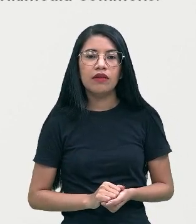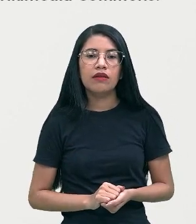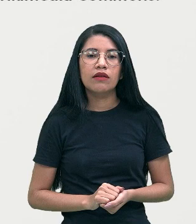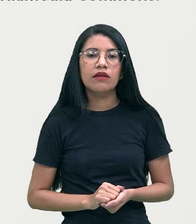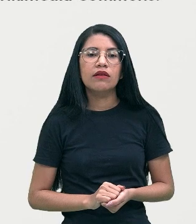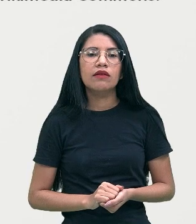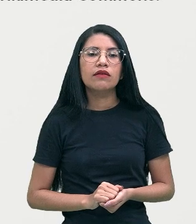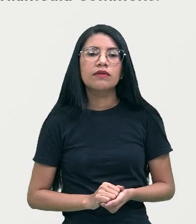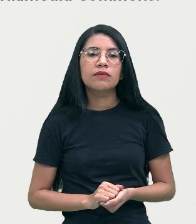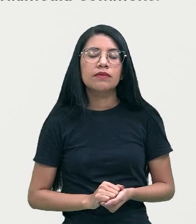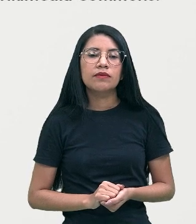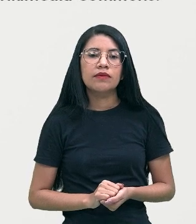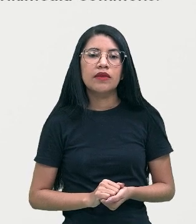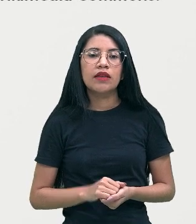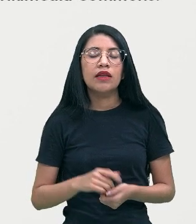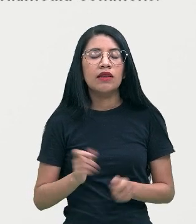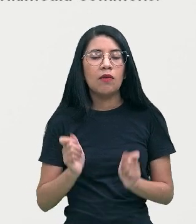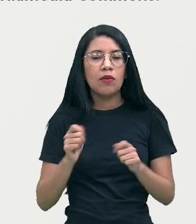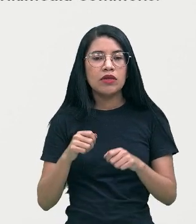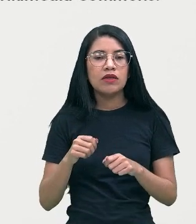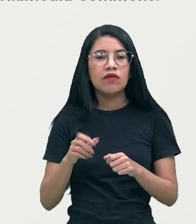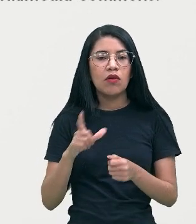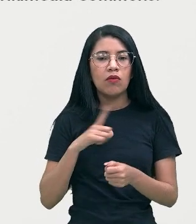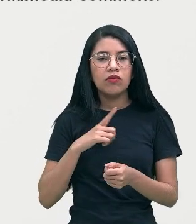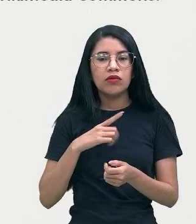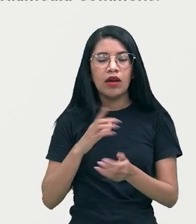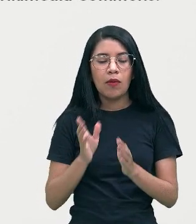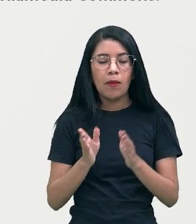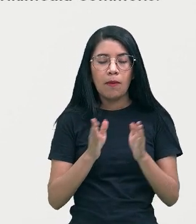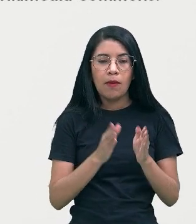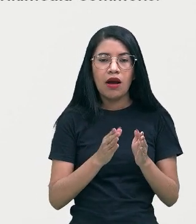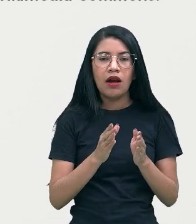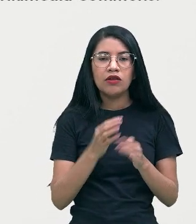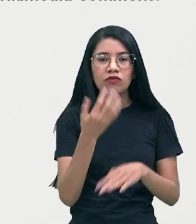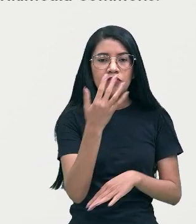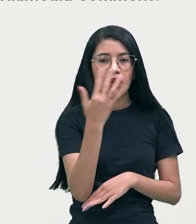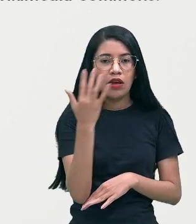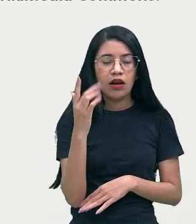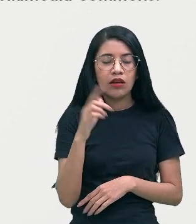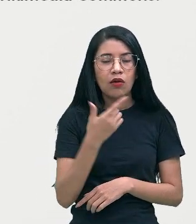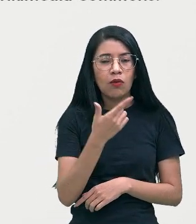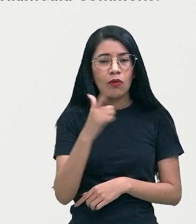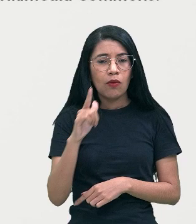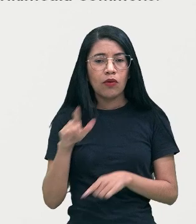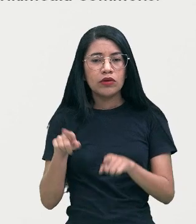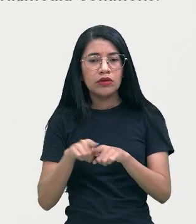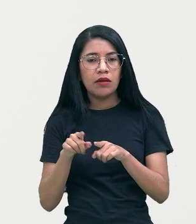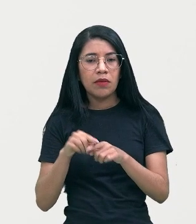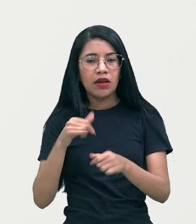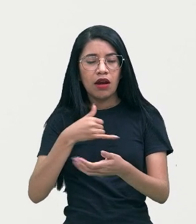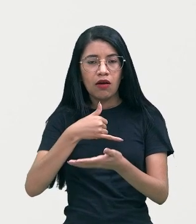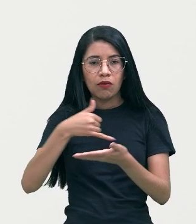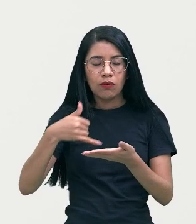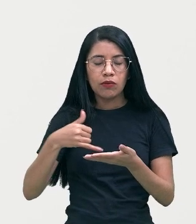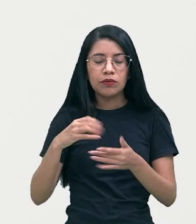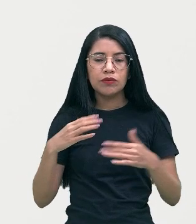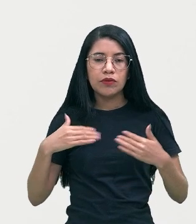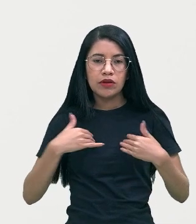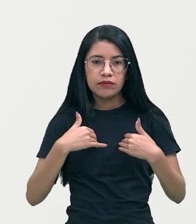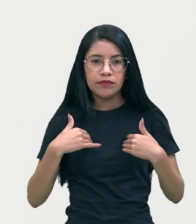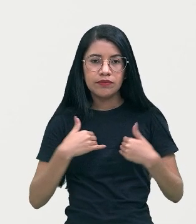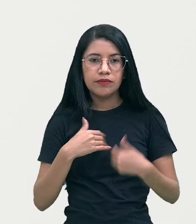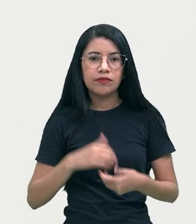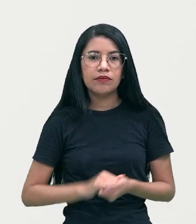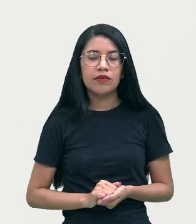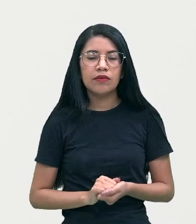tenho tanto vindo de plantas, como pode ser de outras alternativas, como a gordura animal, tá? Já